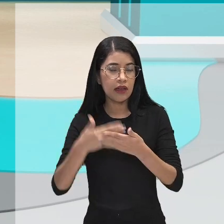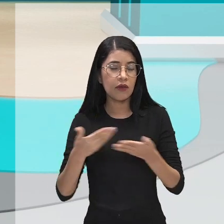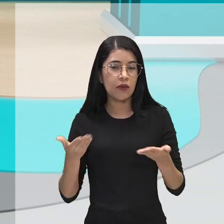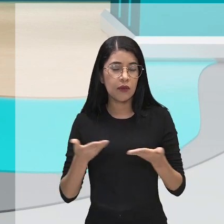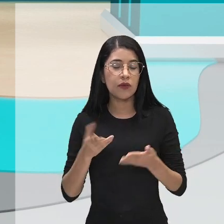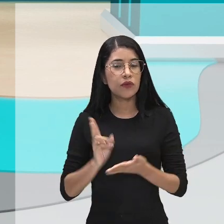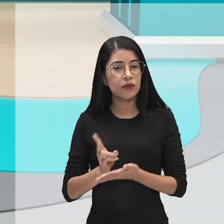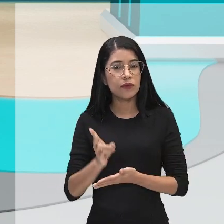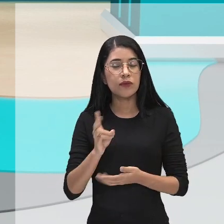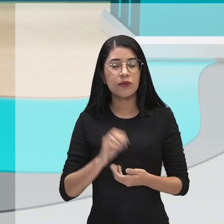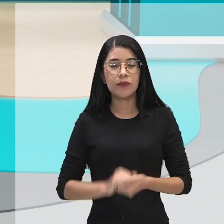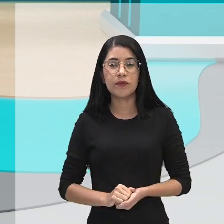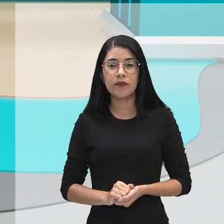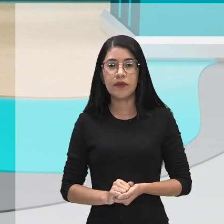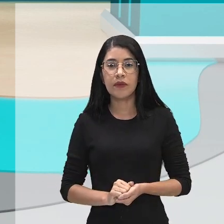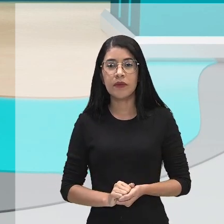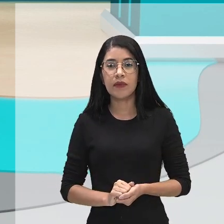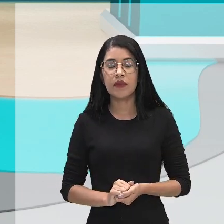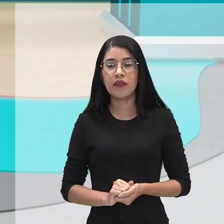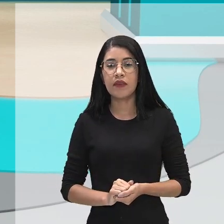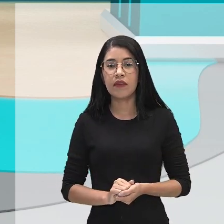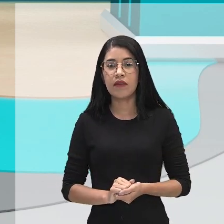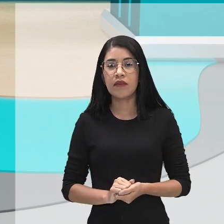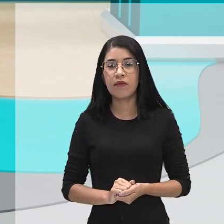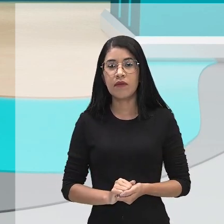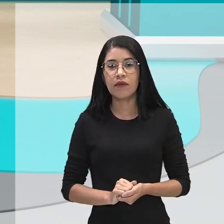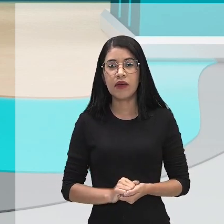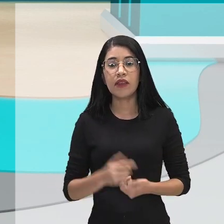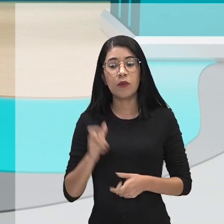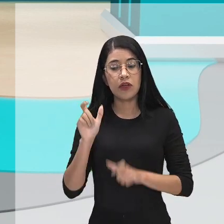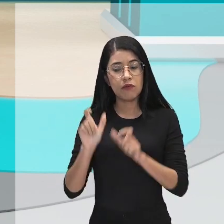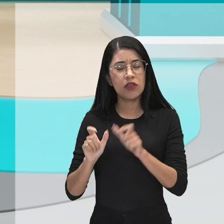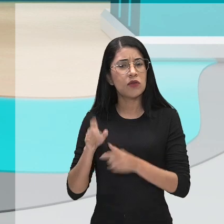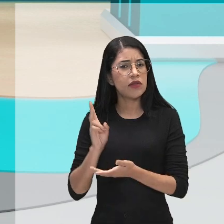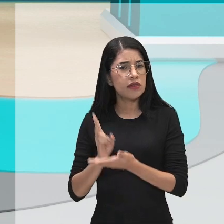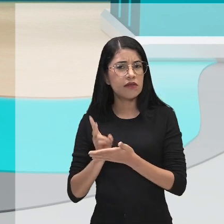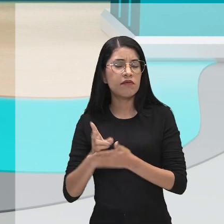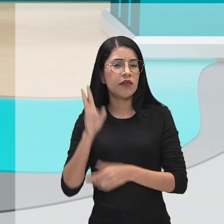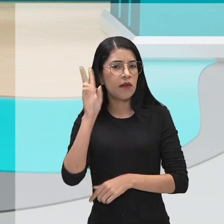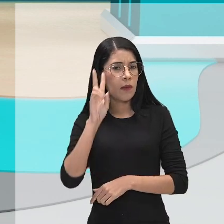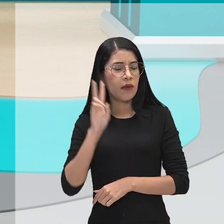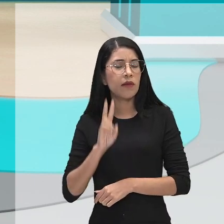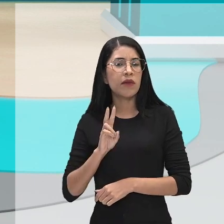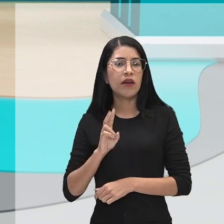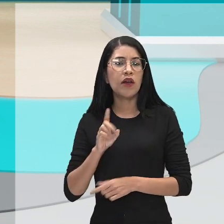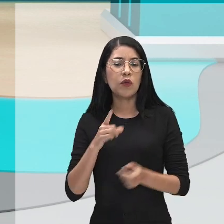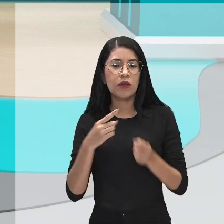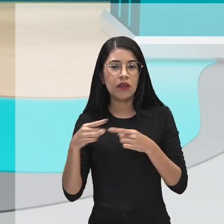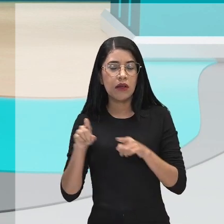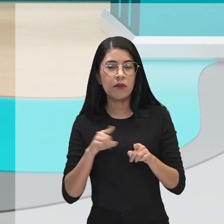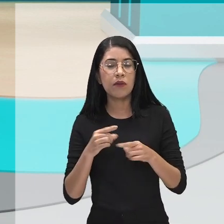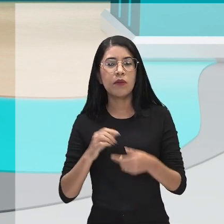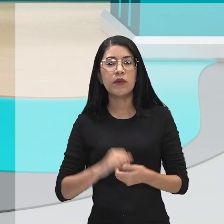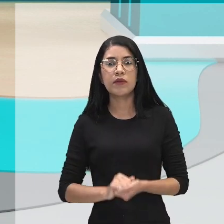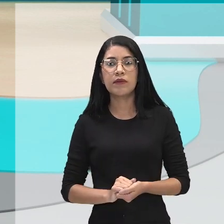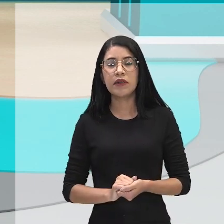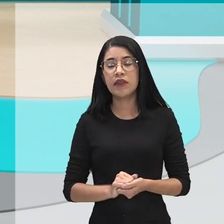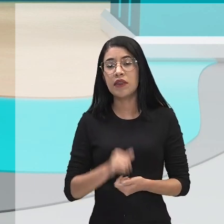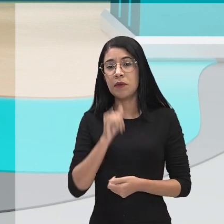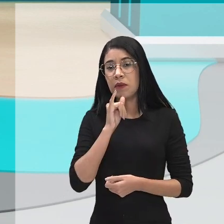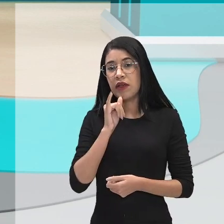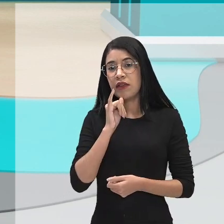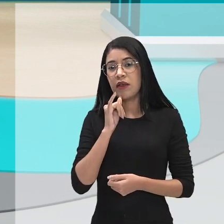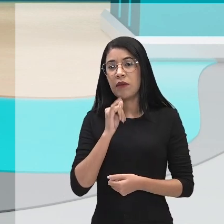hoje. Então ela não deixou, ela não passou, as pessoas não esquecem essa música. Então vamos colocar ela como se fosse uma